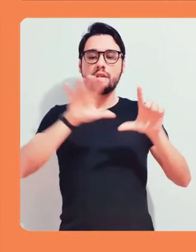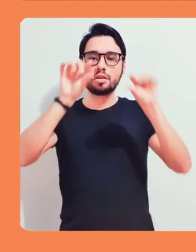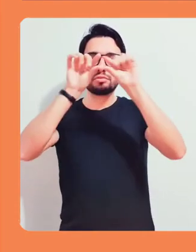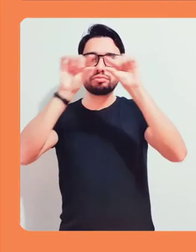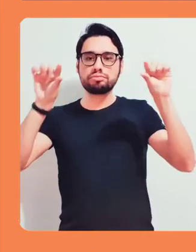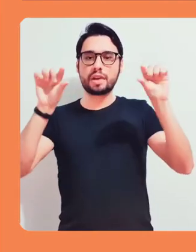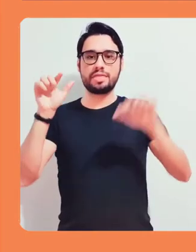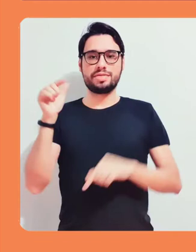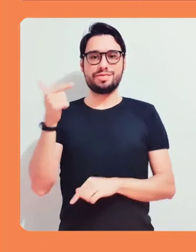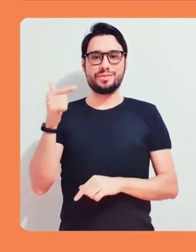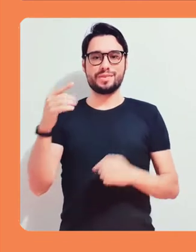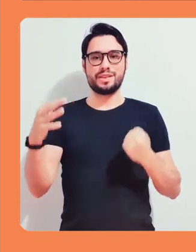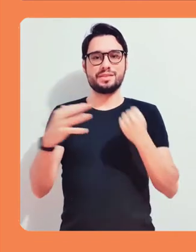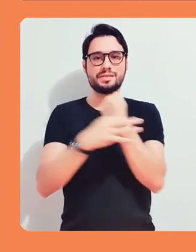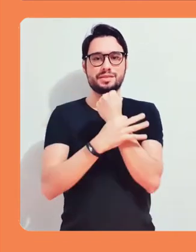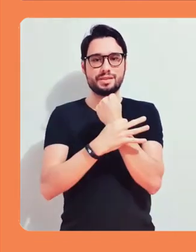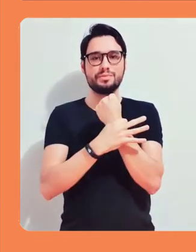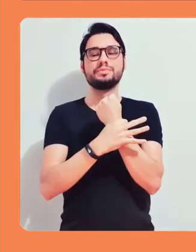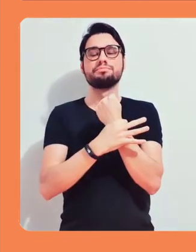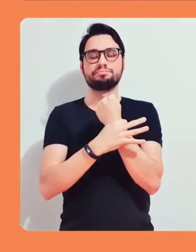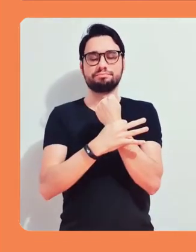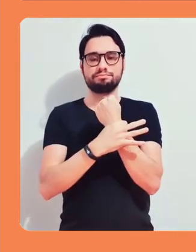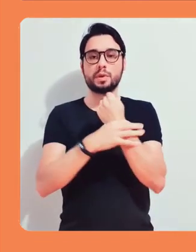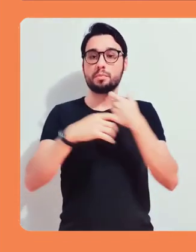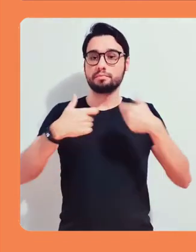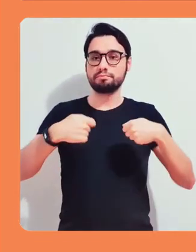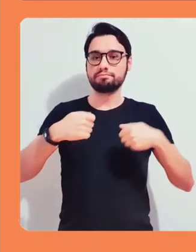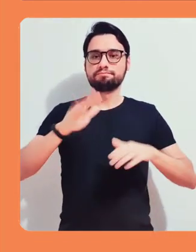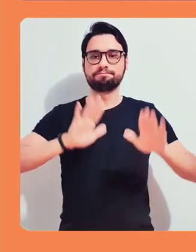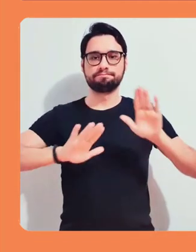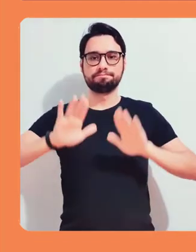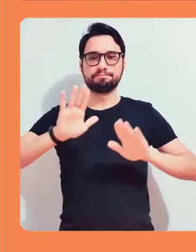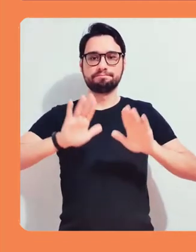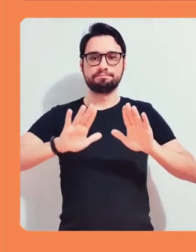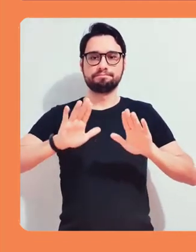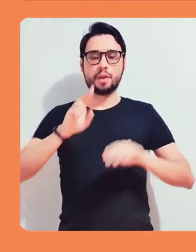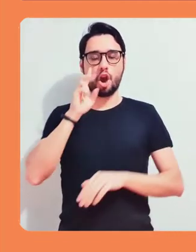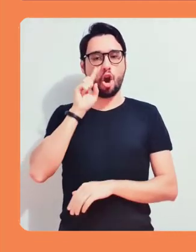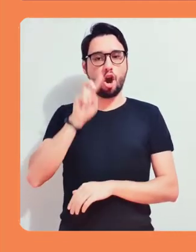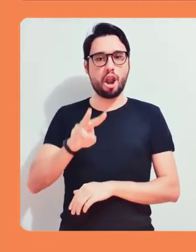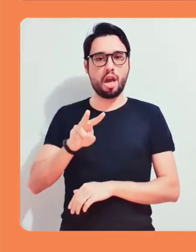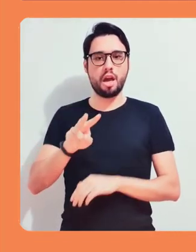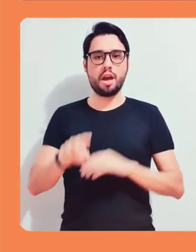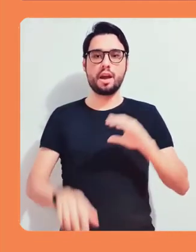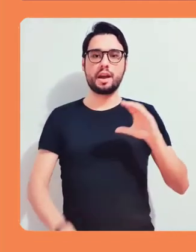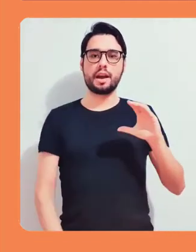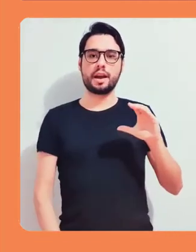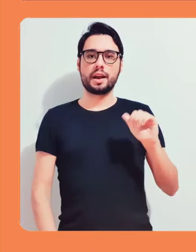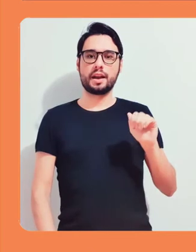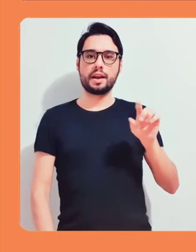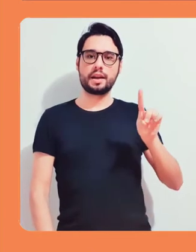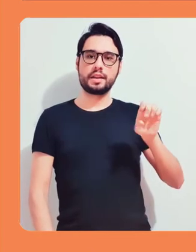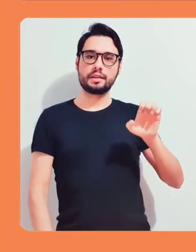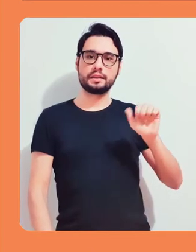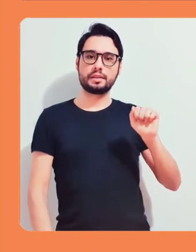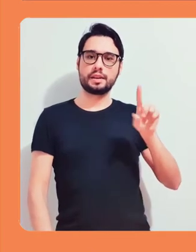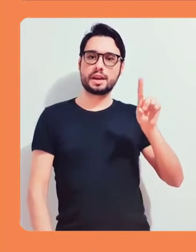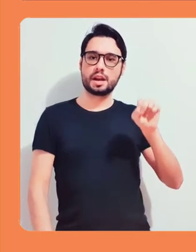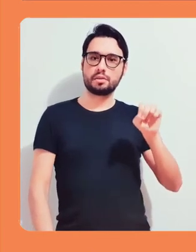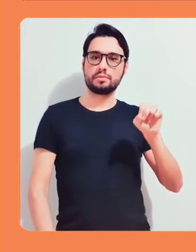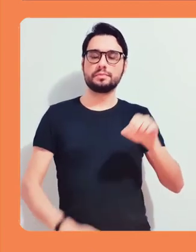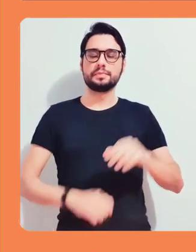vários outros que não têm essa conexão segura. Então vai aparecer aqui, ó, não seguro, como esse outro aqui,